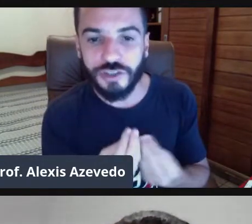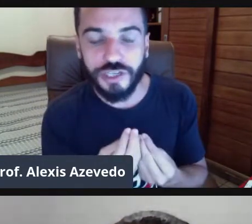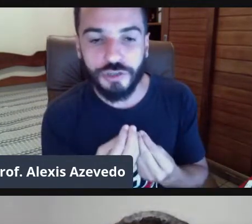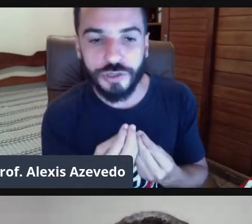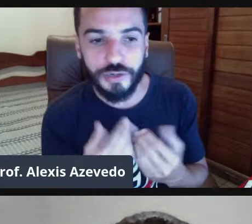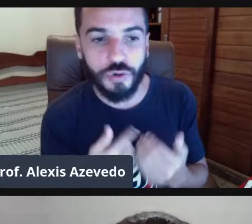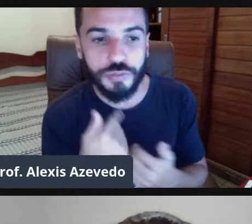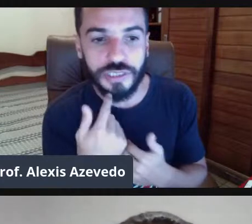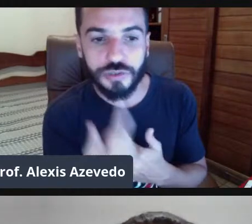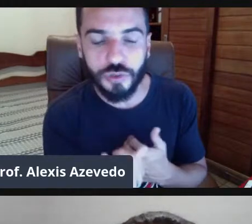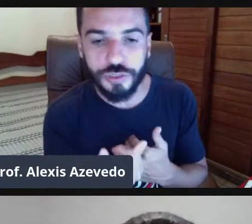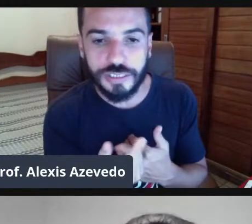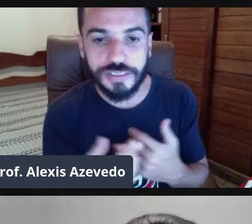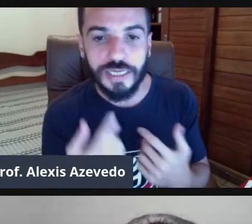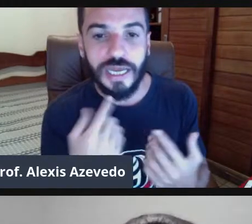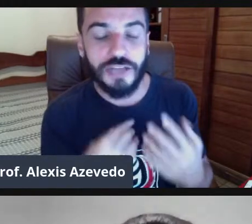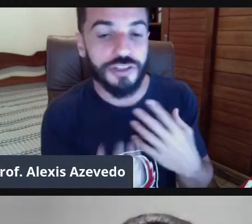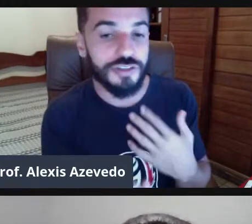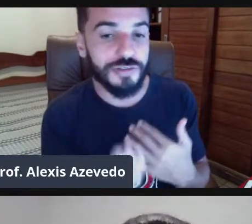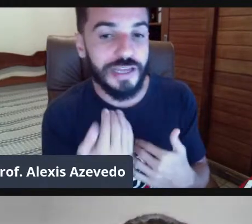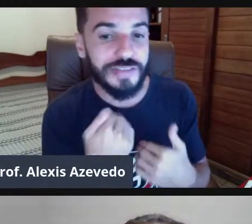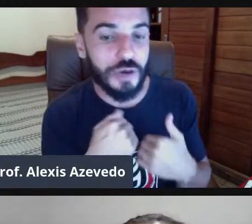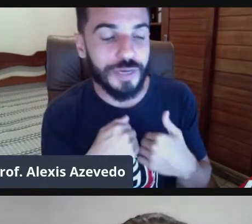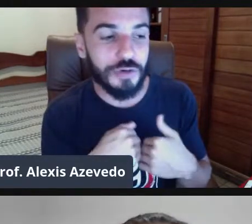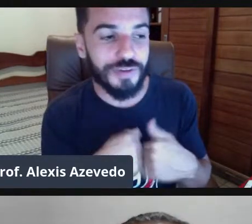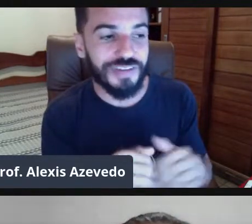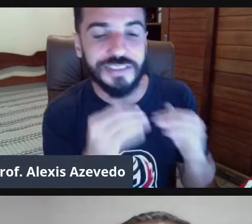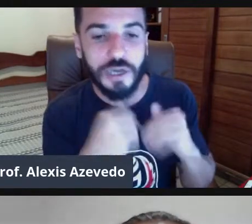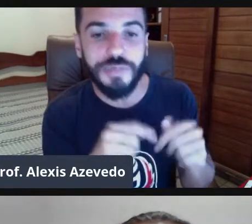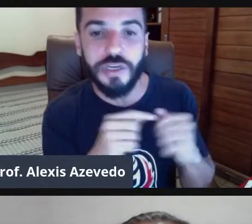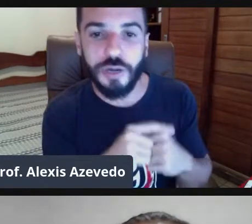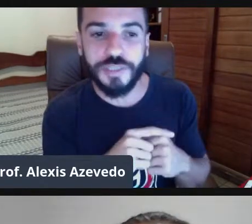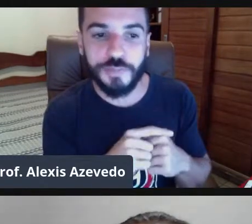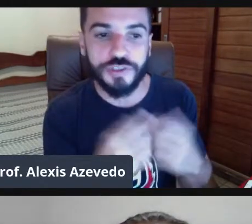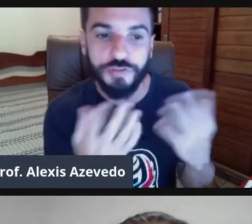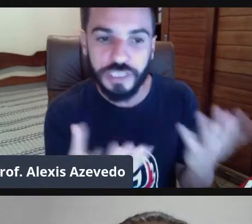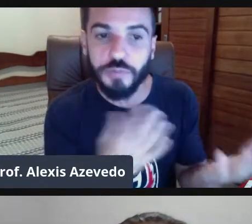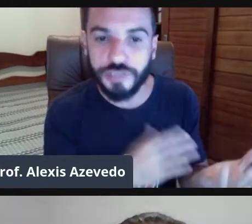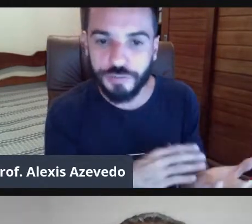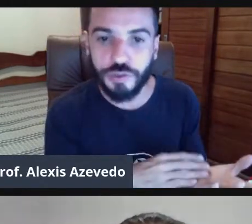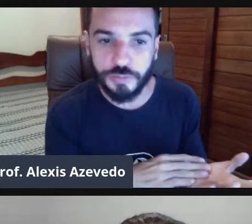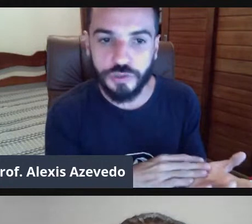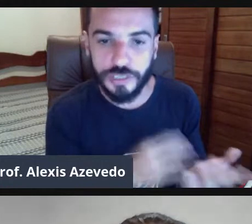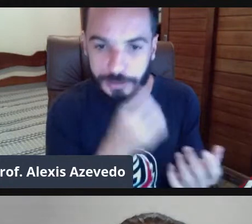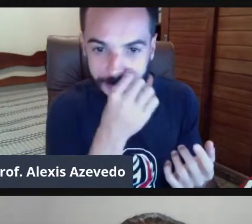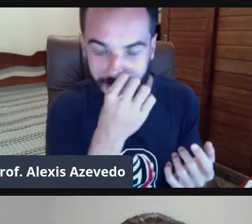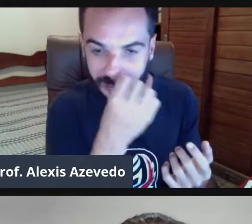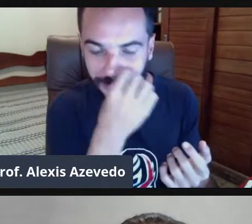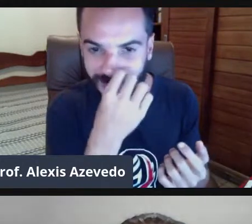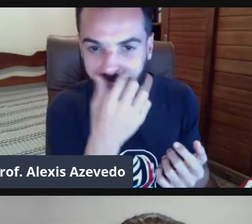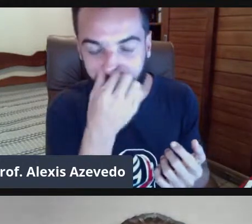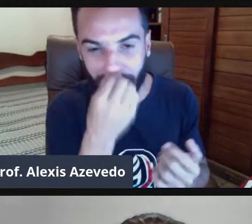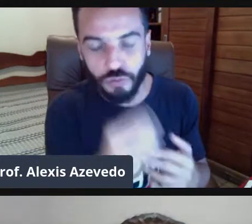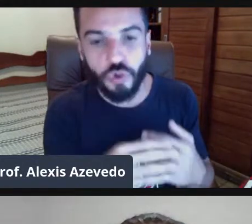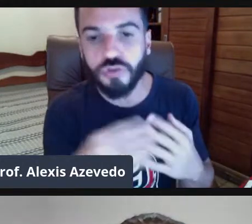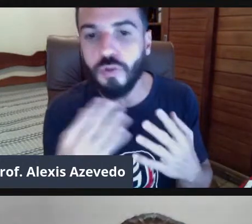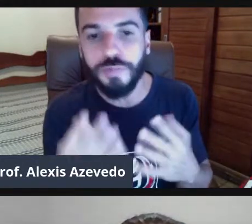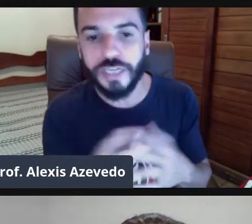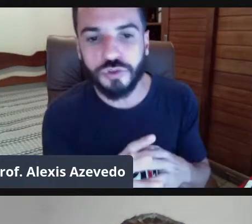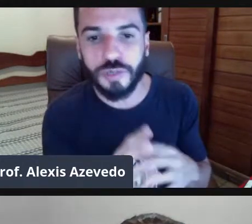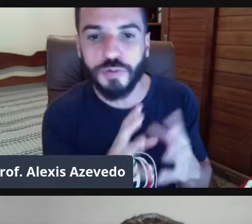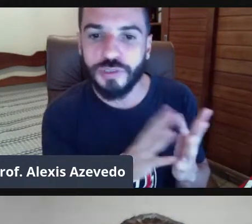ajustar entre a gente, Lorena, como que nas outras, sim, a gente dá uma vazão melhor para as perguntas. Eu vi que muitas foram respondidas, mas de repente